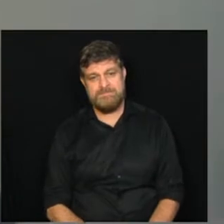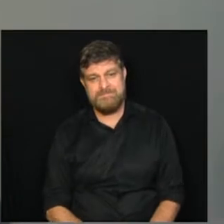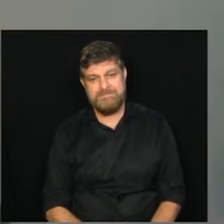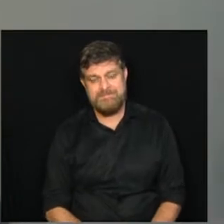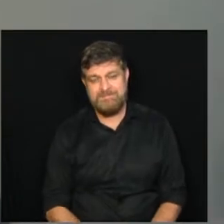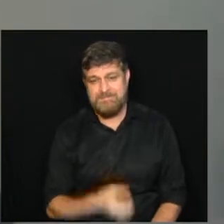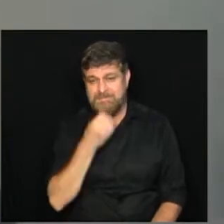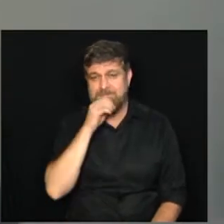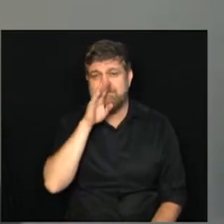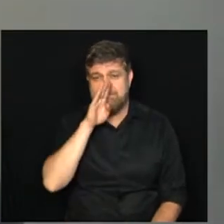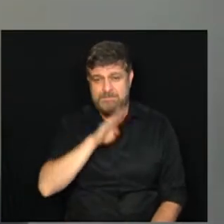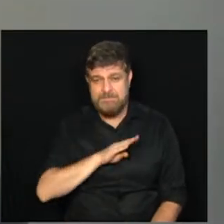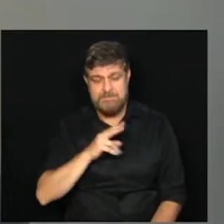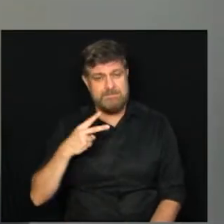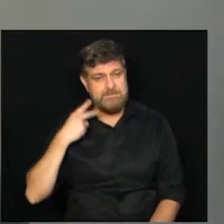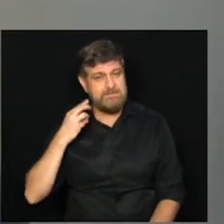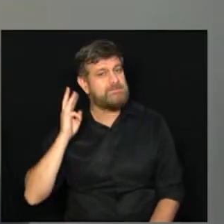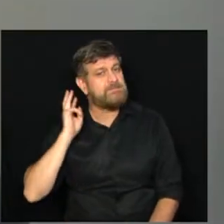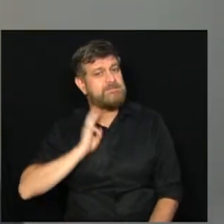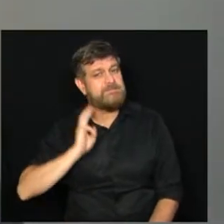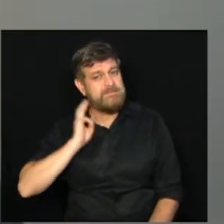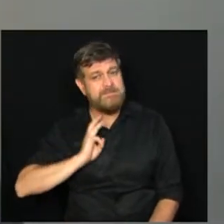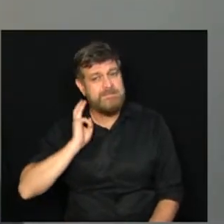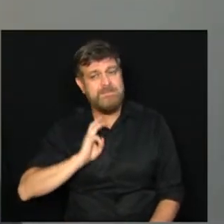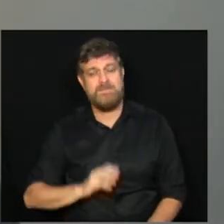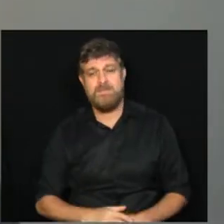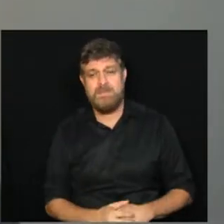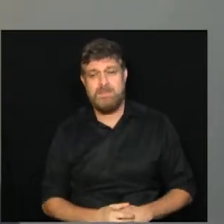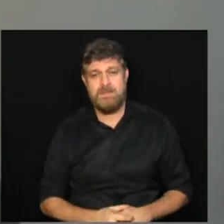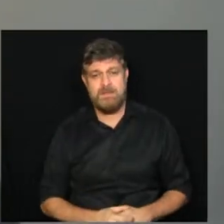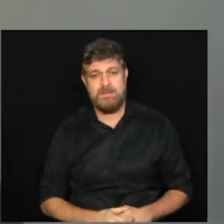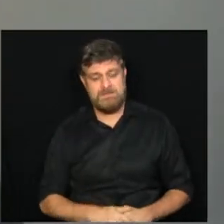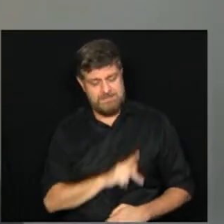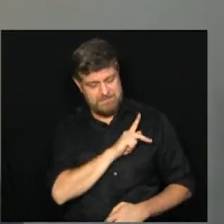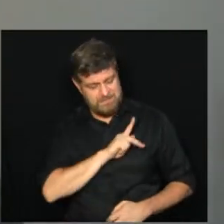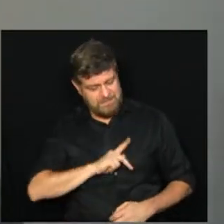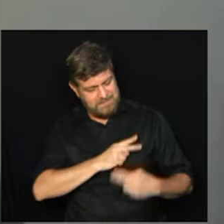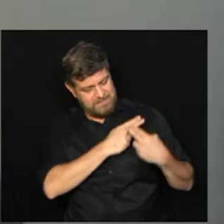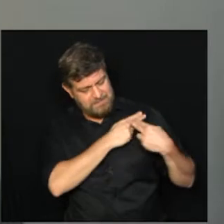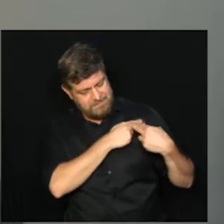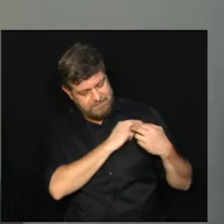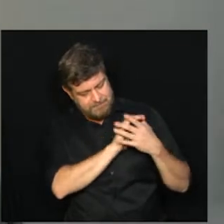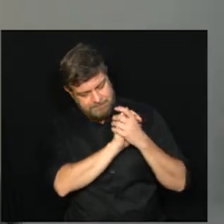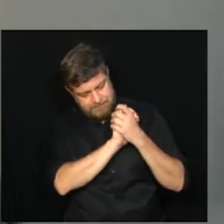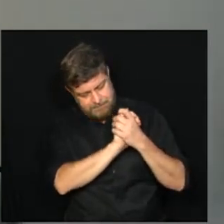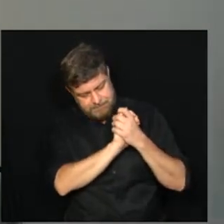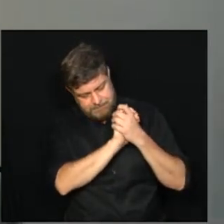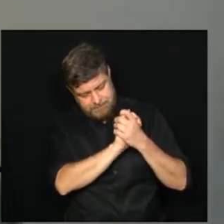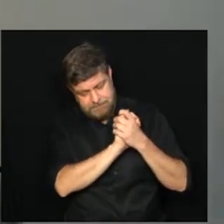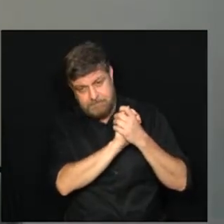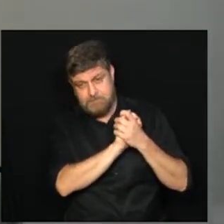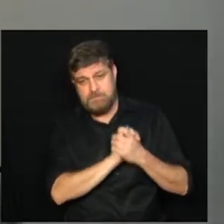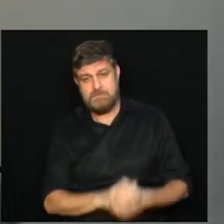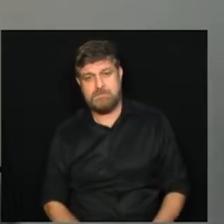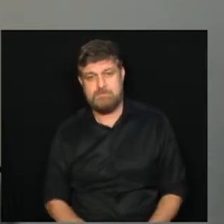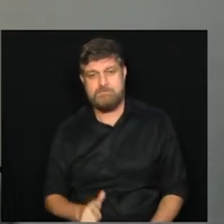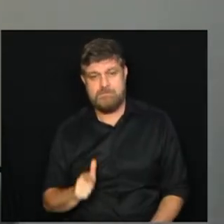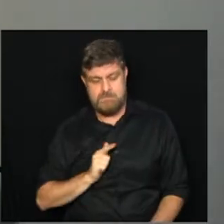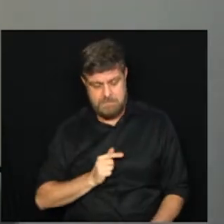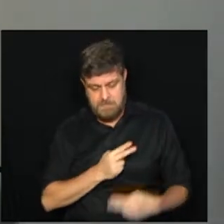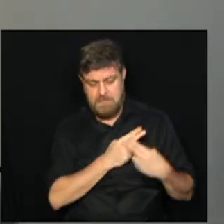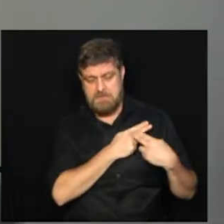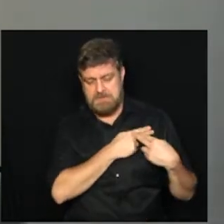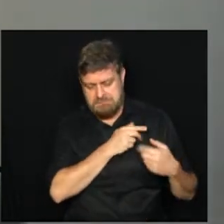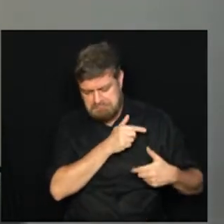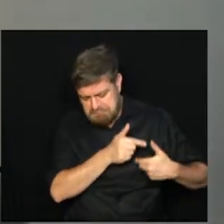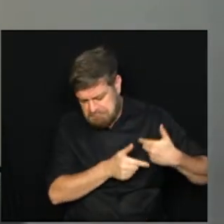Boa tarde, vereador Cecílio, presidente. Parabéns mais uma vez pela condução dos trabalhos,